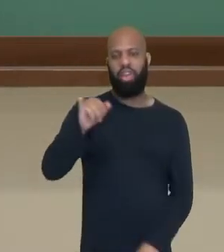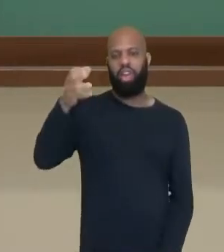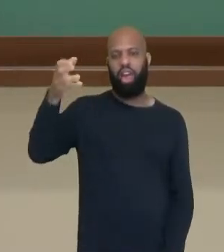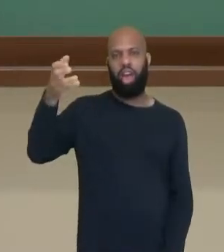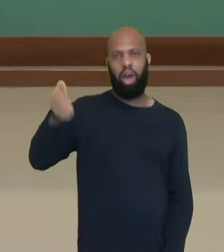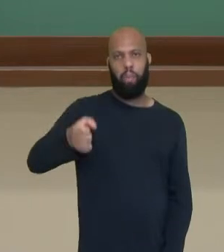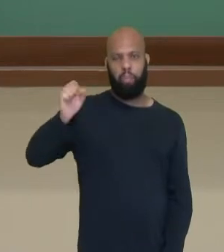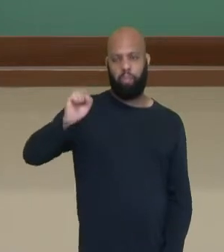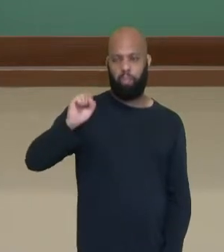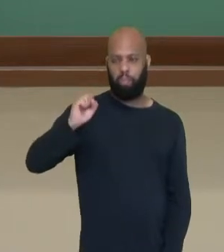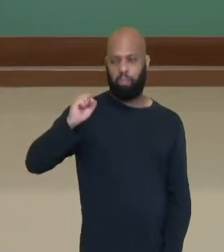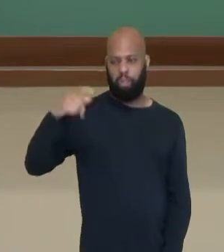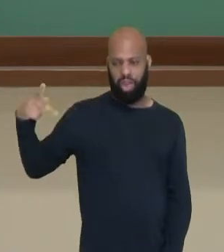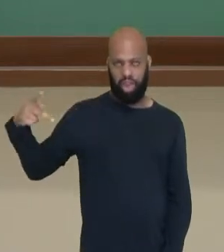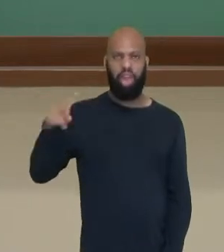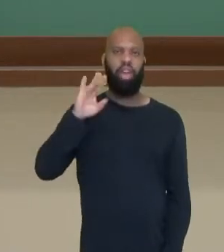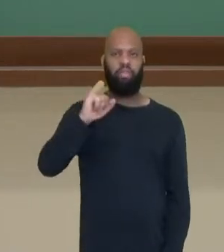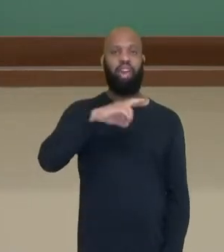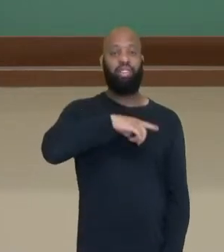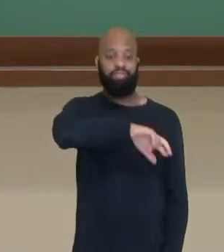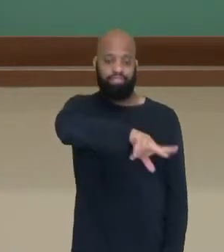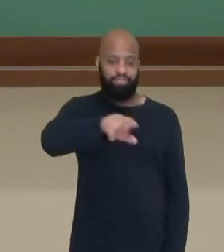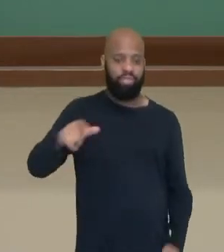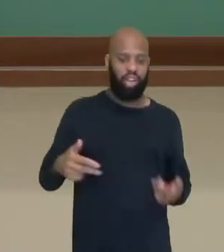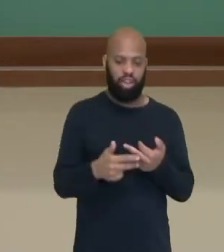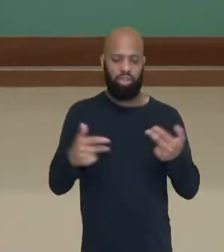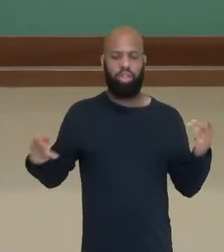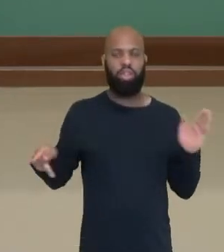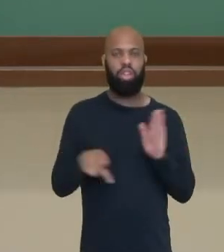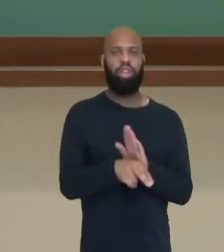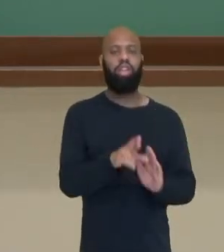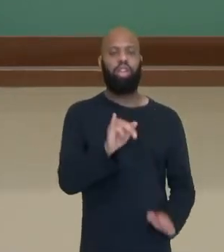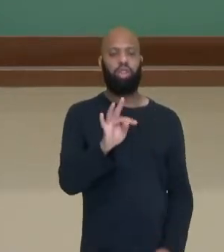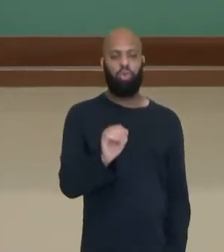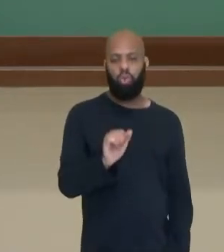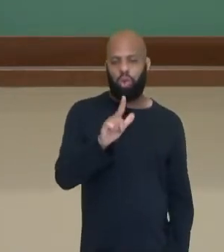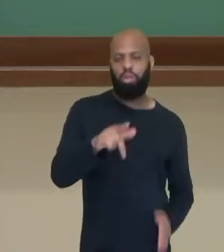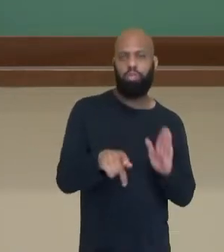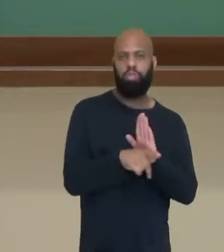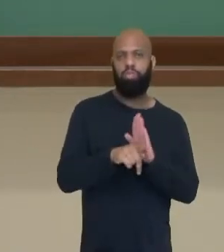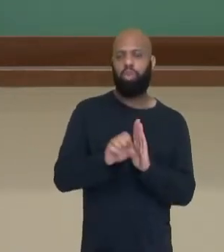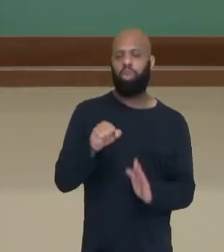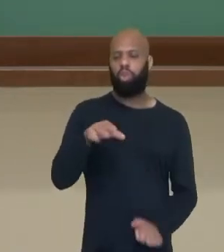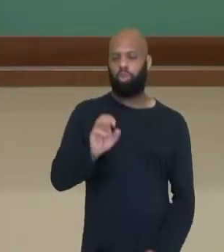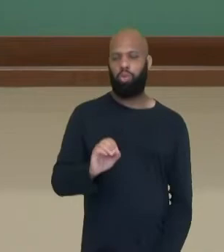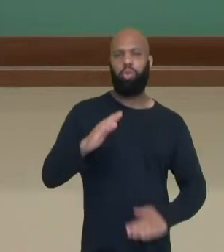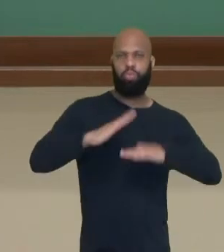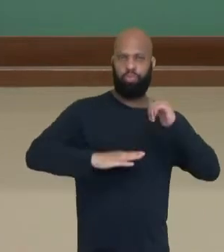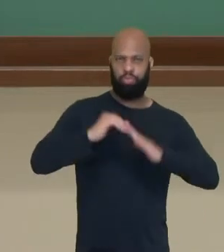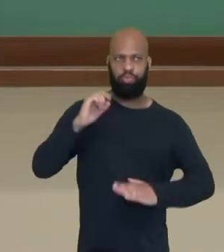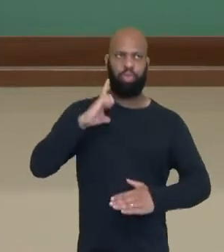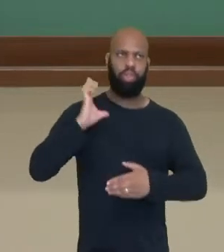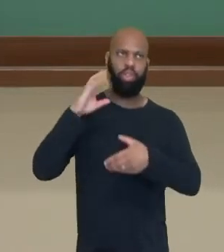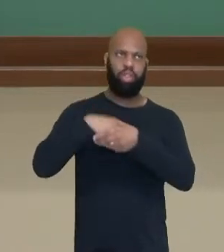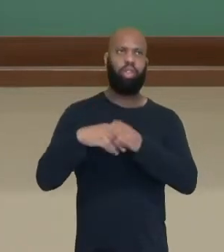vários rituais que envolvem o mundo do sumô profissional, esse sumô que é praticado dentro do Japão.